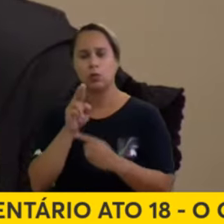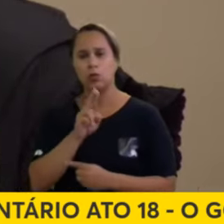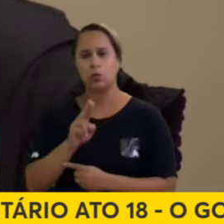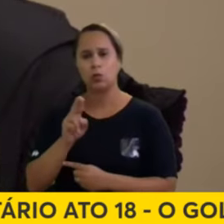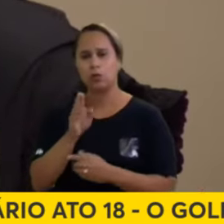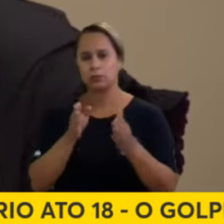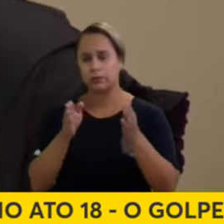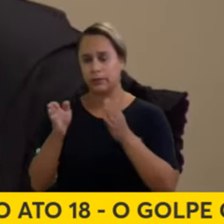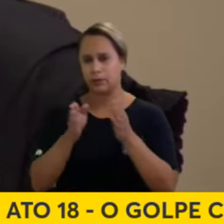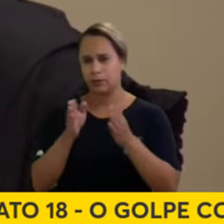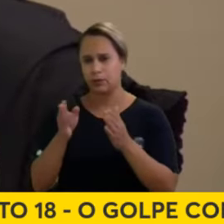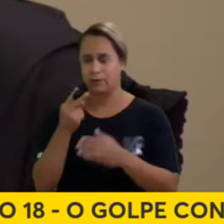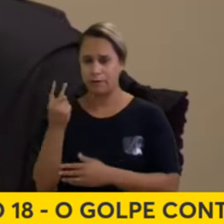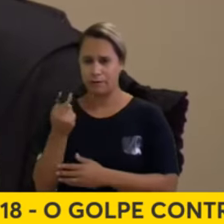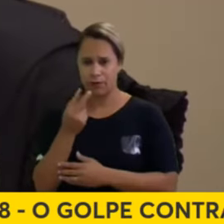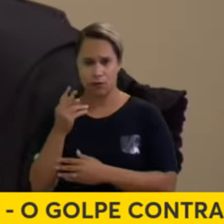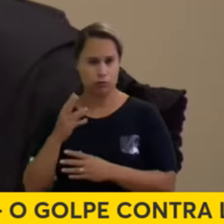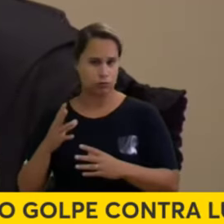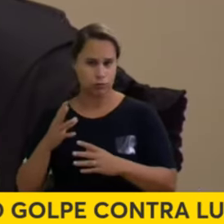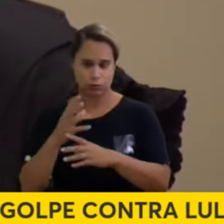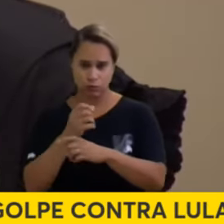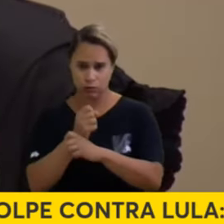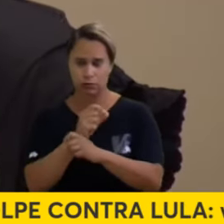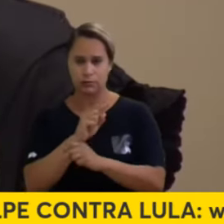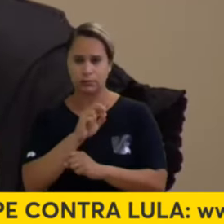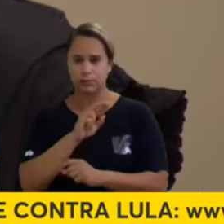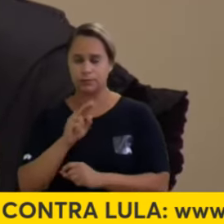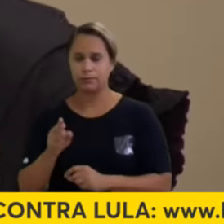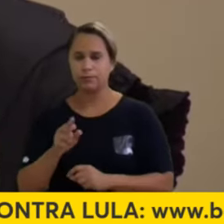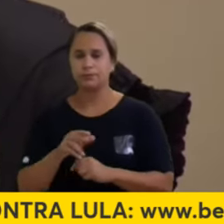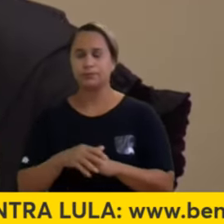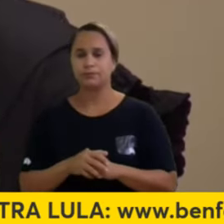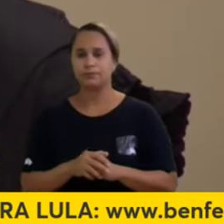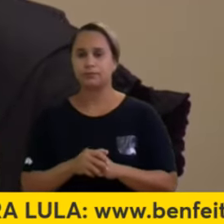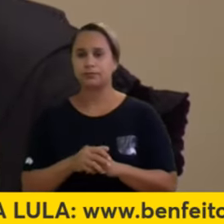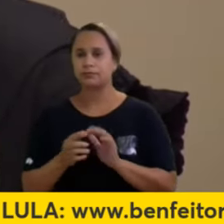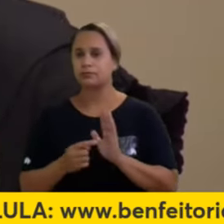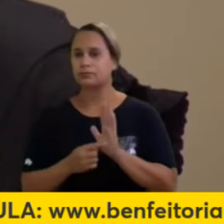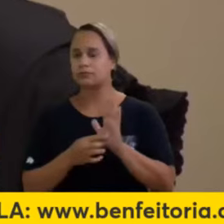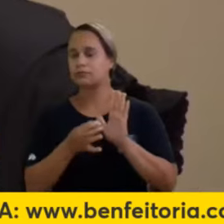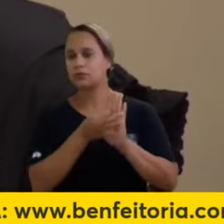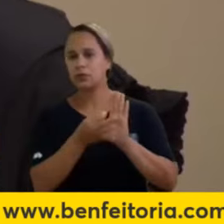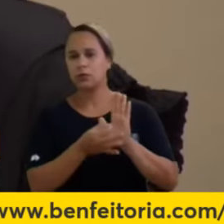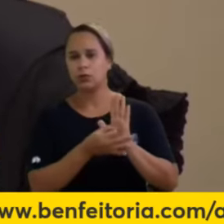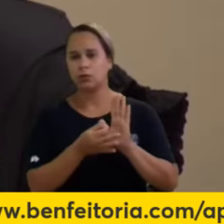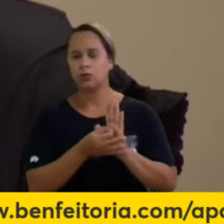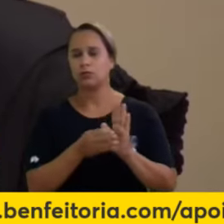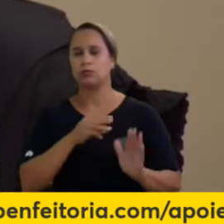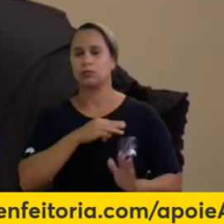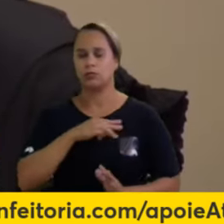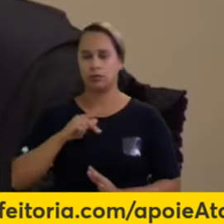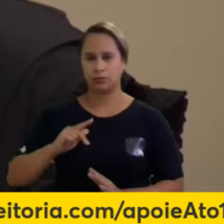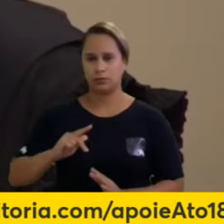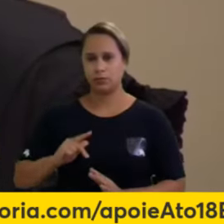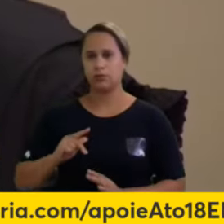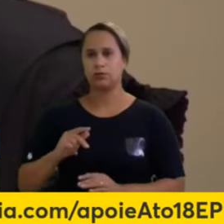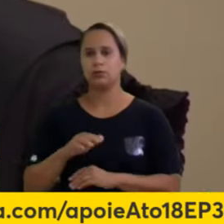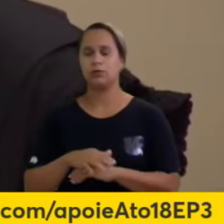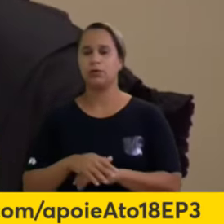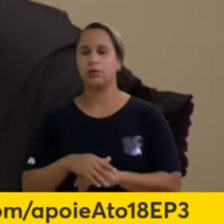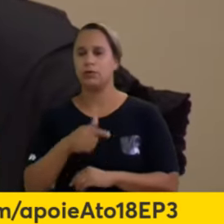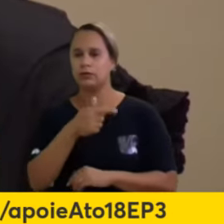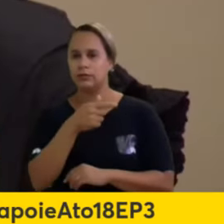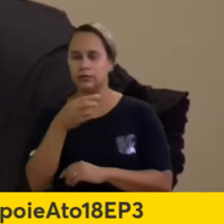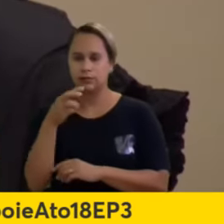aquisição daí faço menção ao parecer do ministério público e o montante estimado de r$ 60 deve ser considerado como